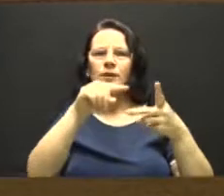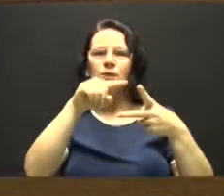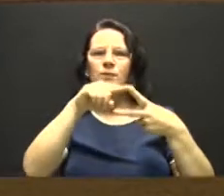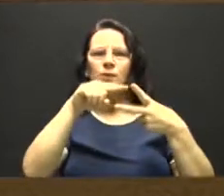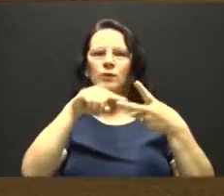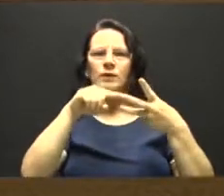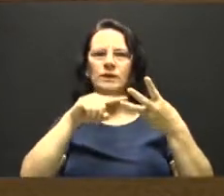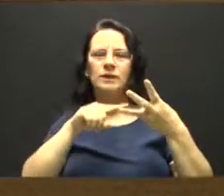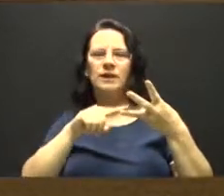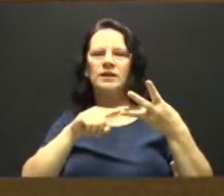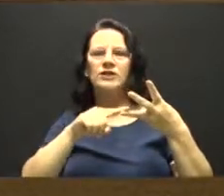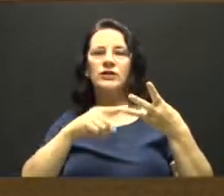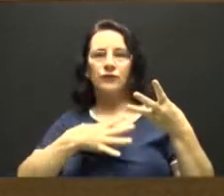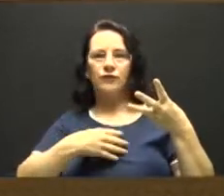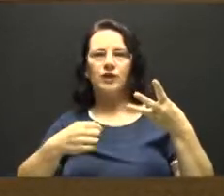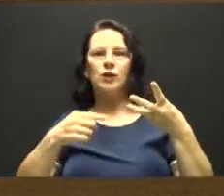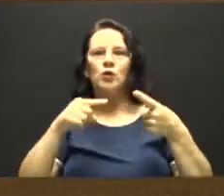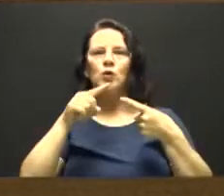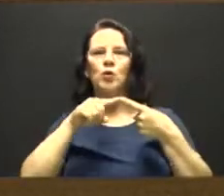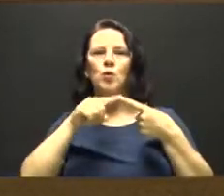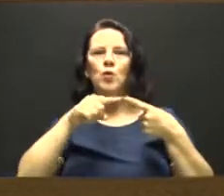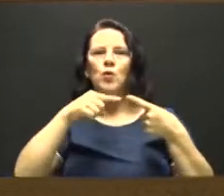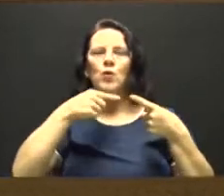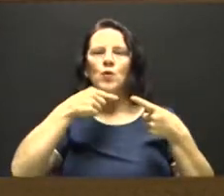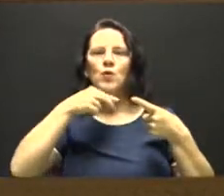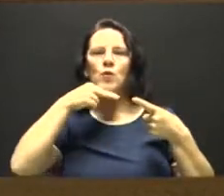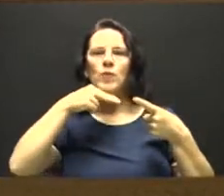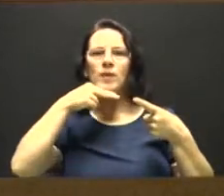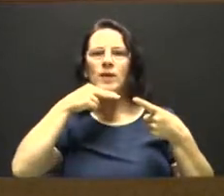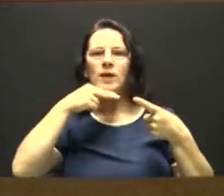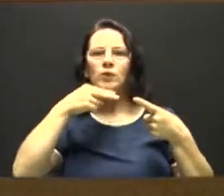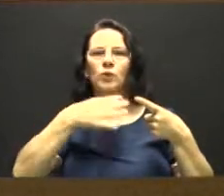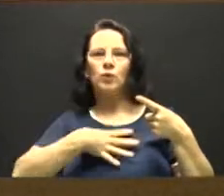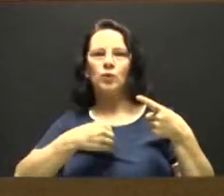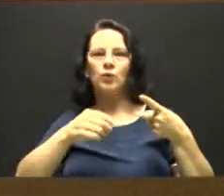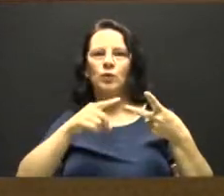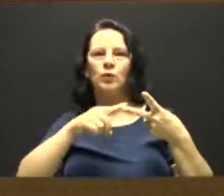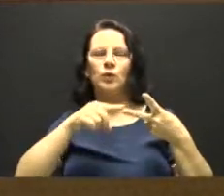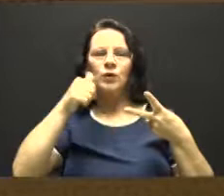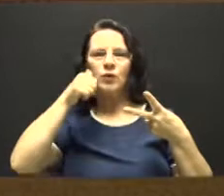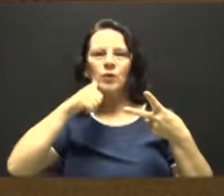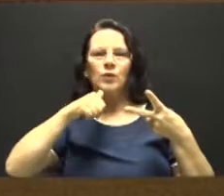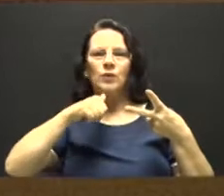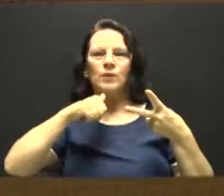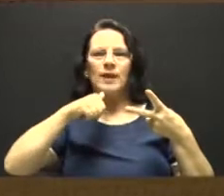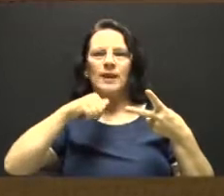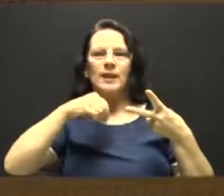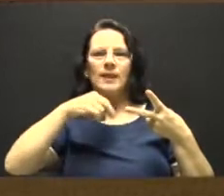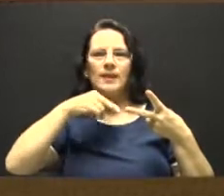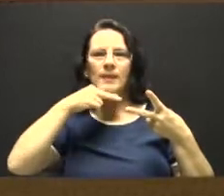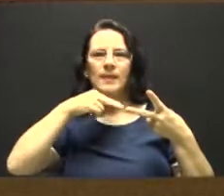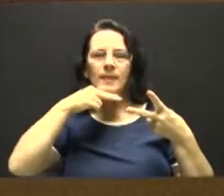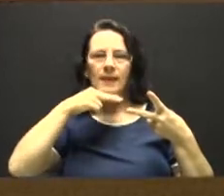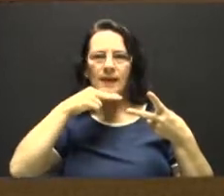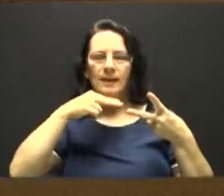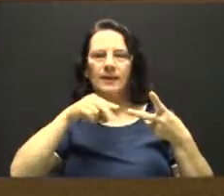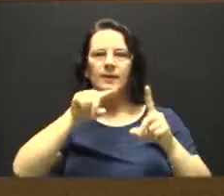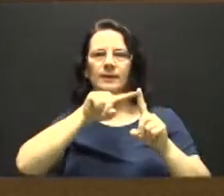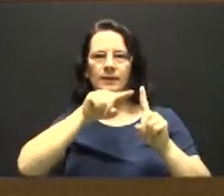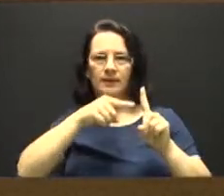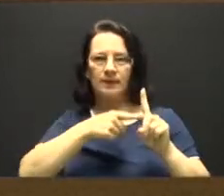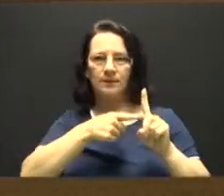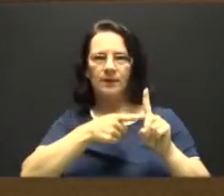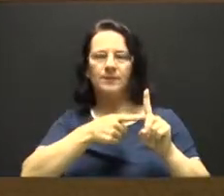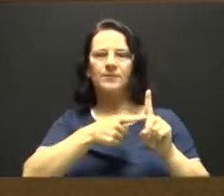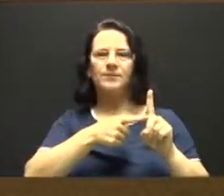um neto e uma neta que está no ventre da minha filha também vidas que